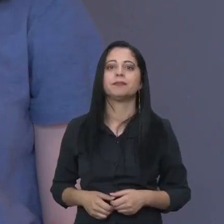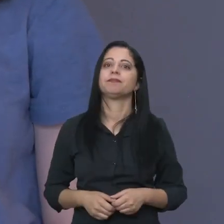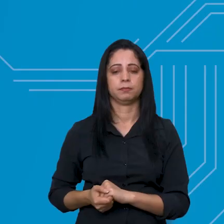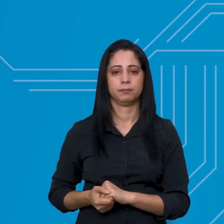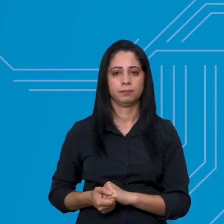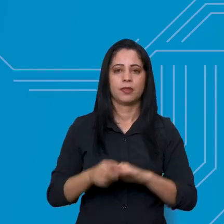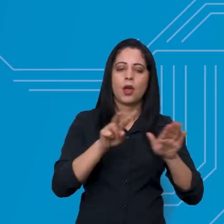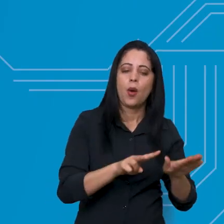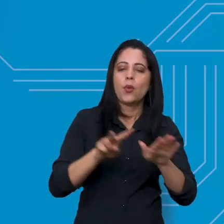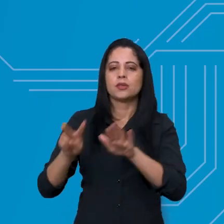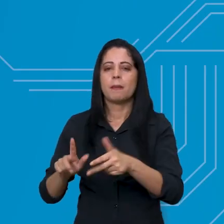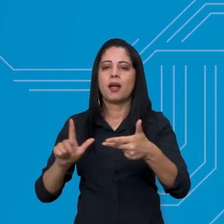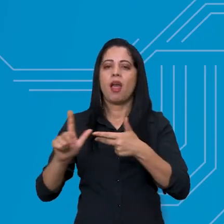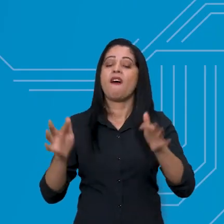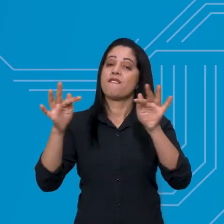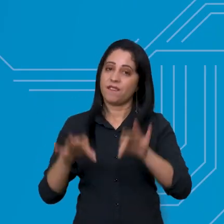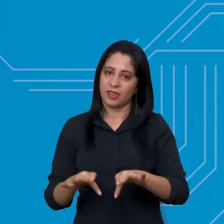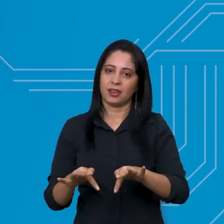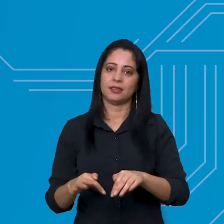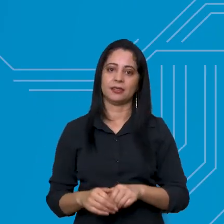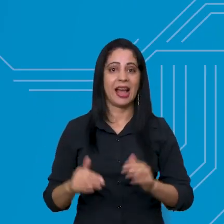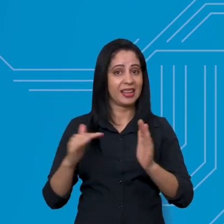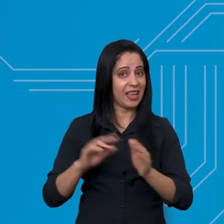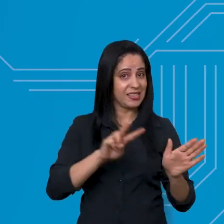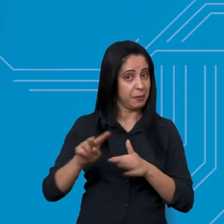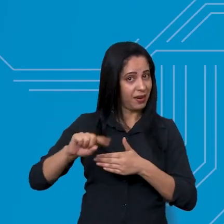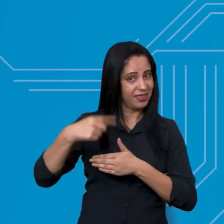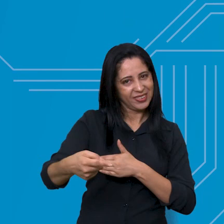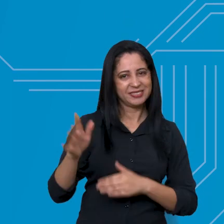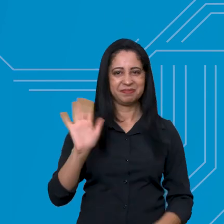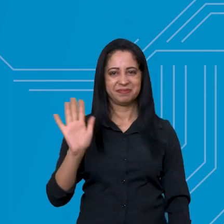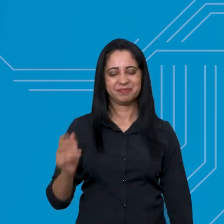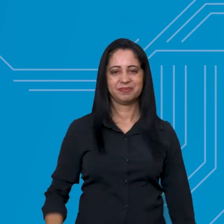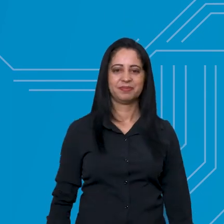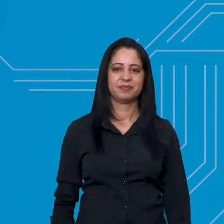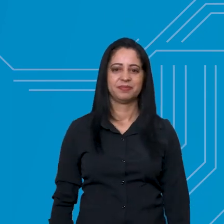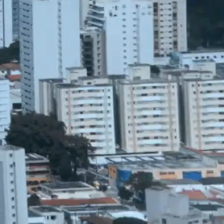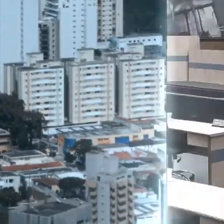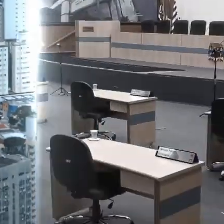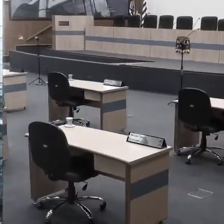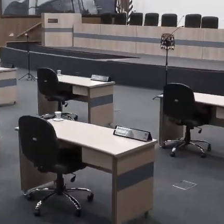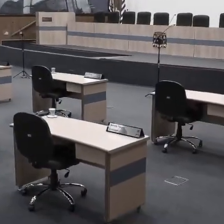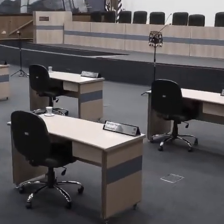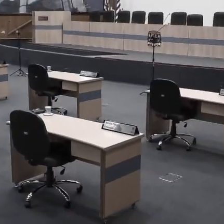né, o dia. E o Semana Legislativa fica por aqui, pessoal. Até a semana que vem.